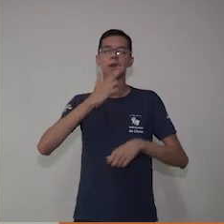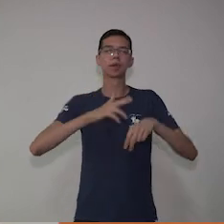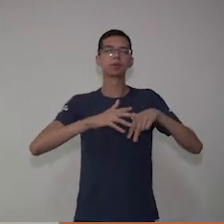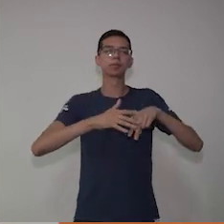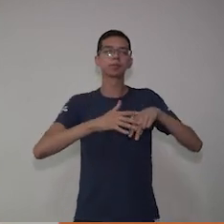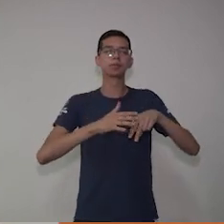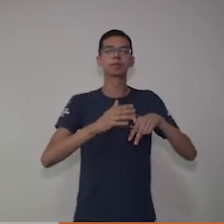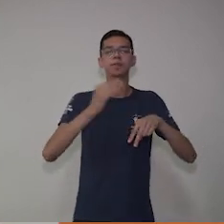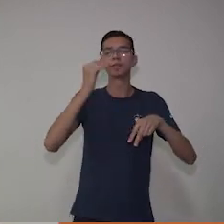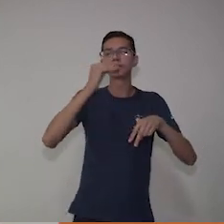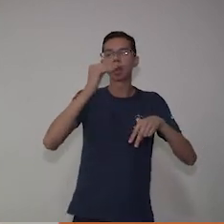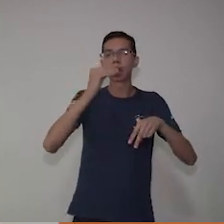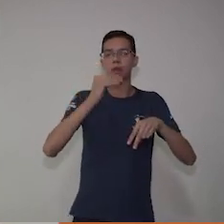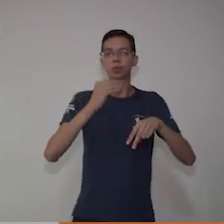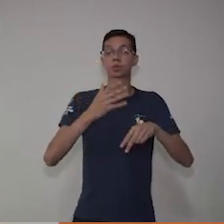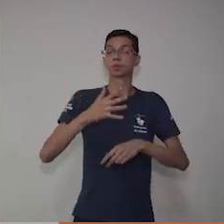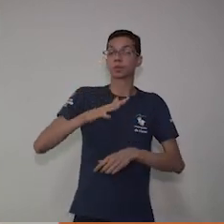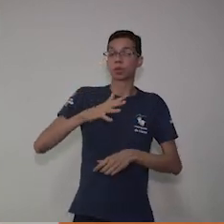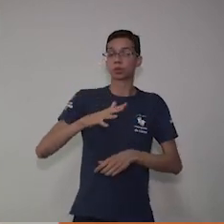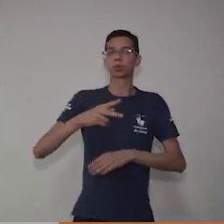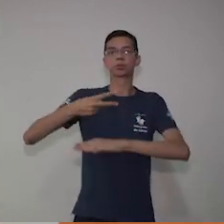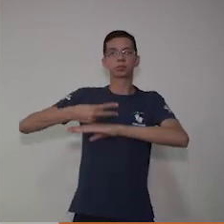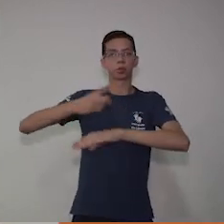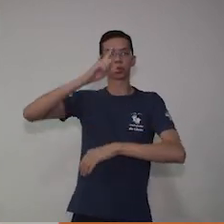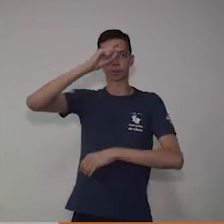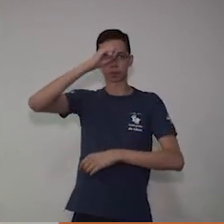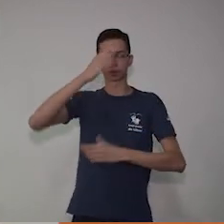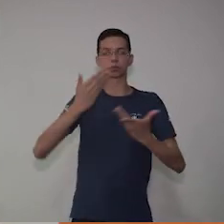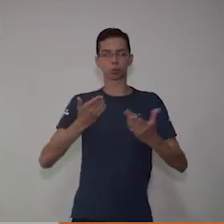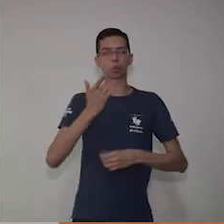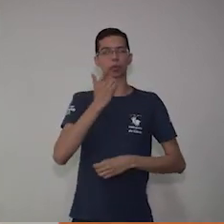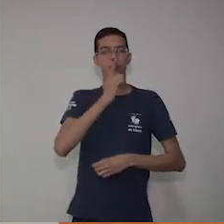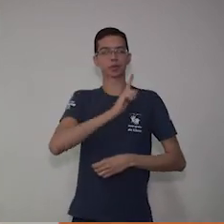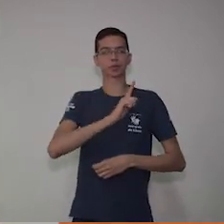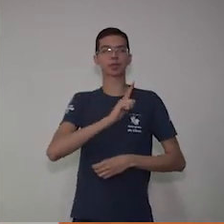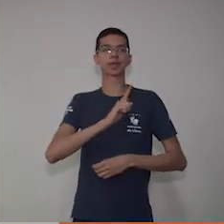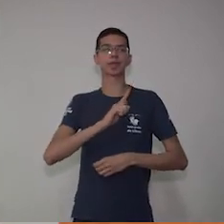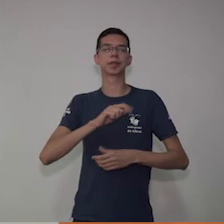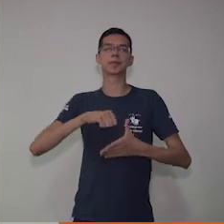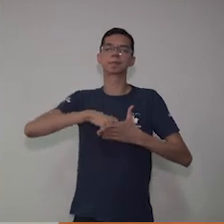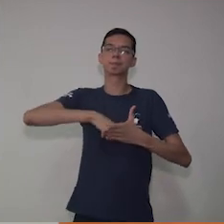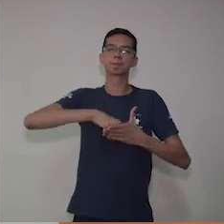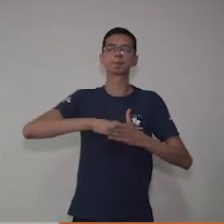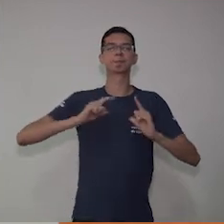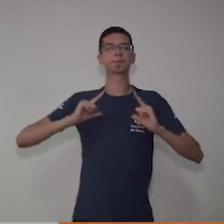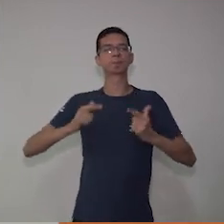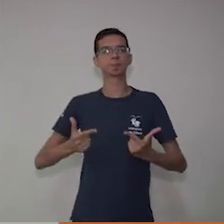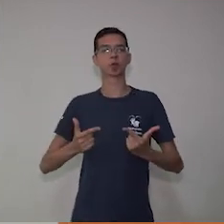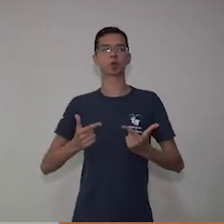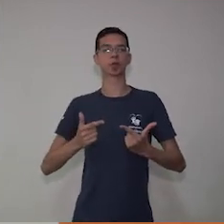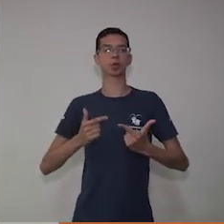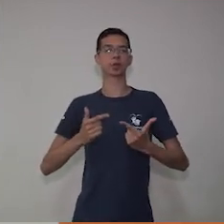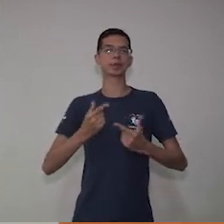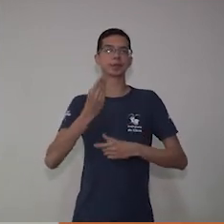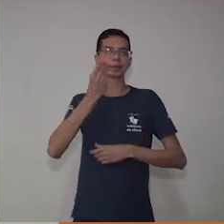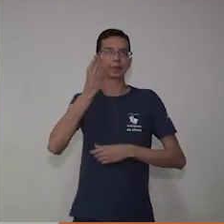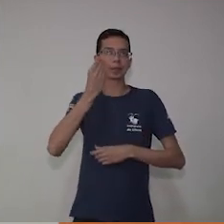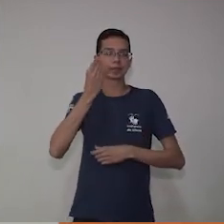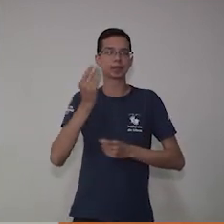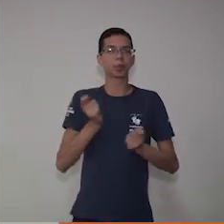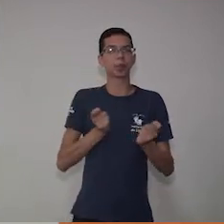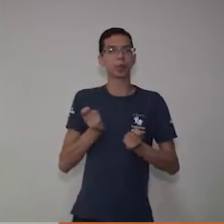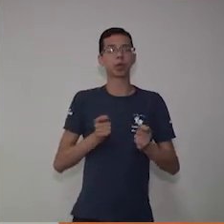de casos moderados, o que nos permitiu exatamente fazer esse enfrentamento. Então, não como disse o prefeito, o caso isolado de